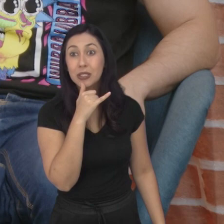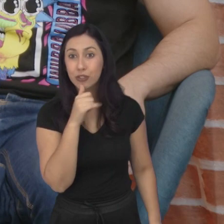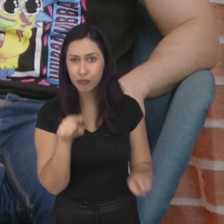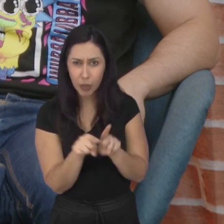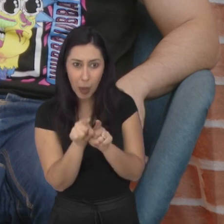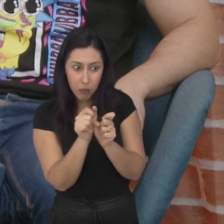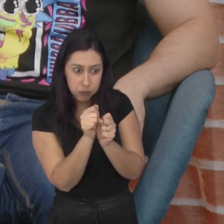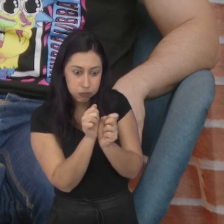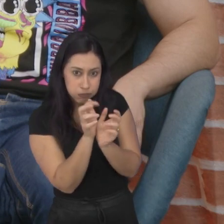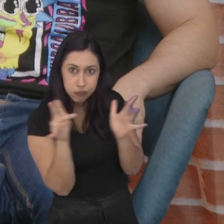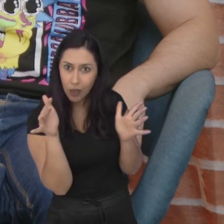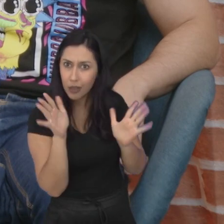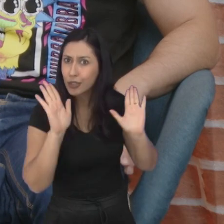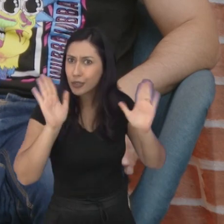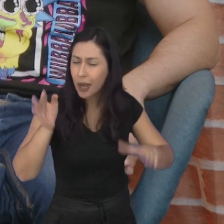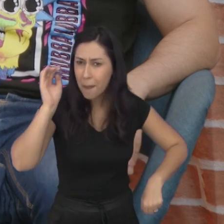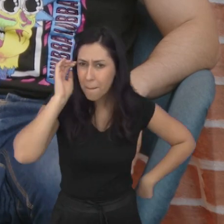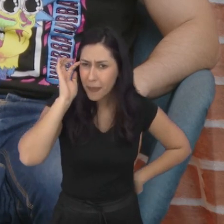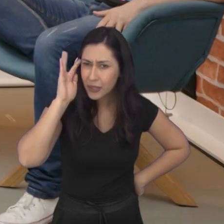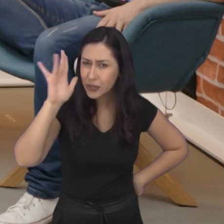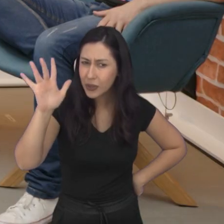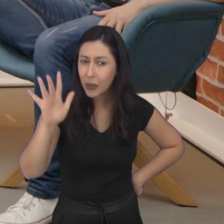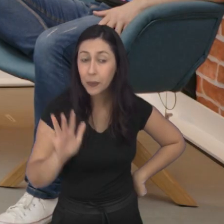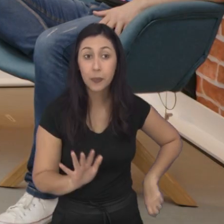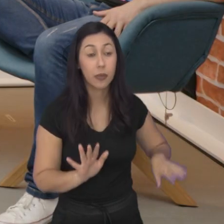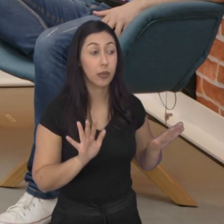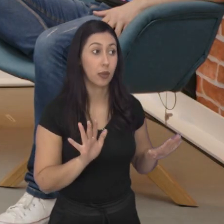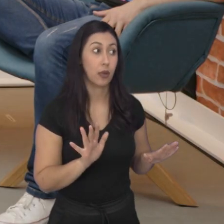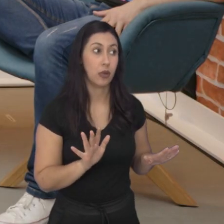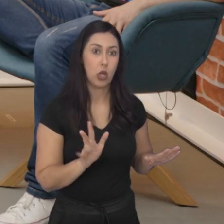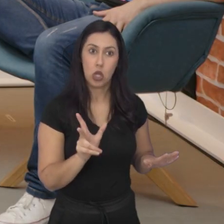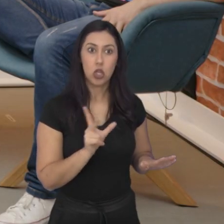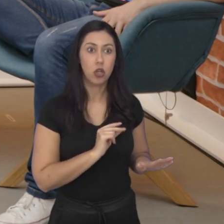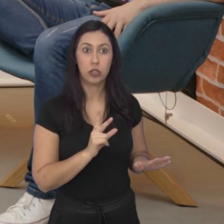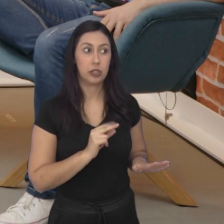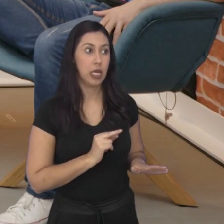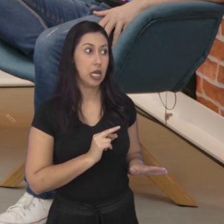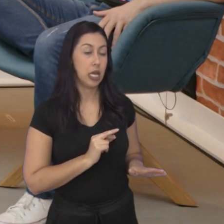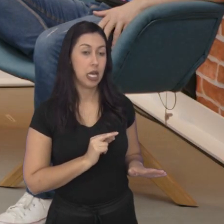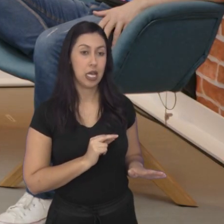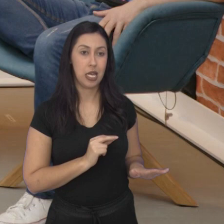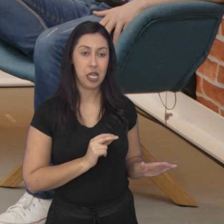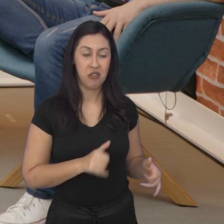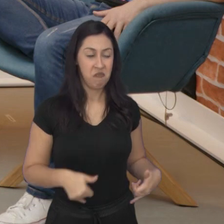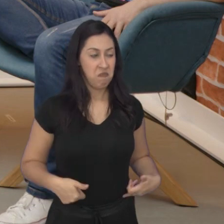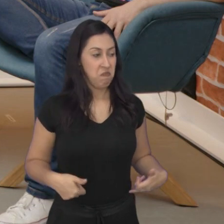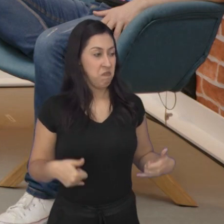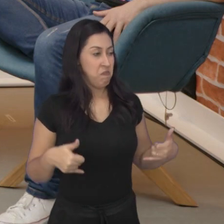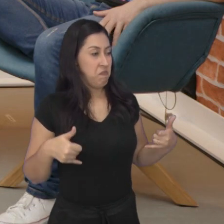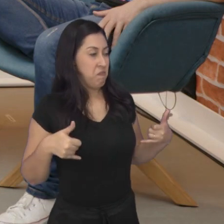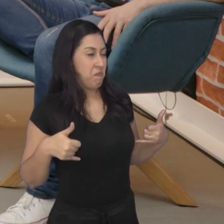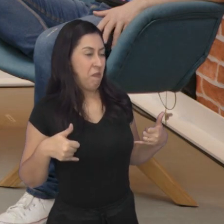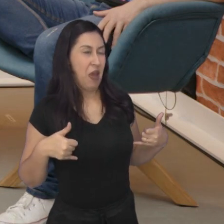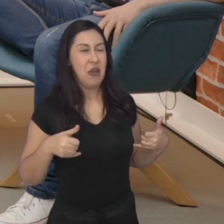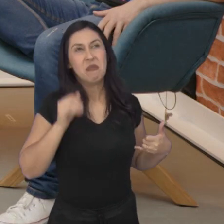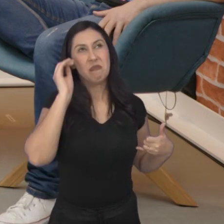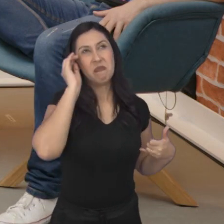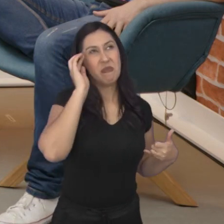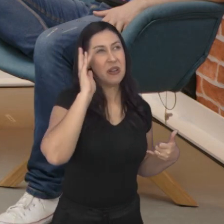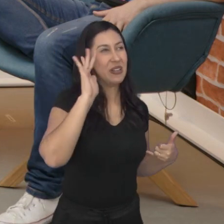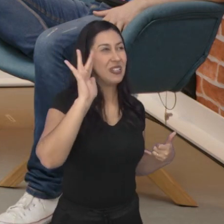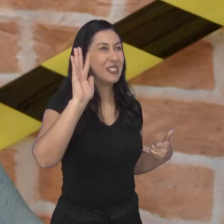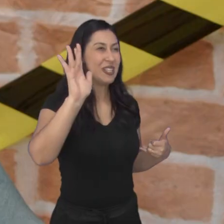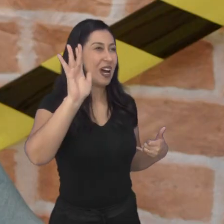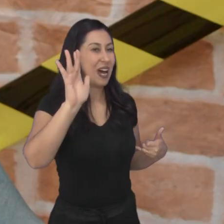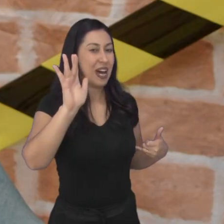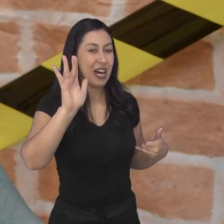e neon. Você já parou para pensar nisso? Assim, é muita pretensão. A gente pode até brincar e tudo mais, mas é muito pretensioso você